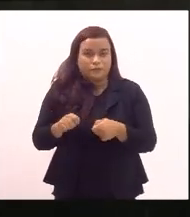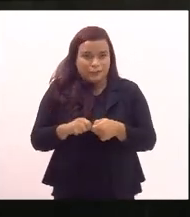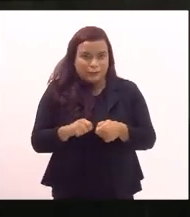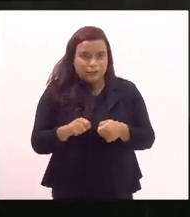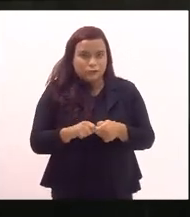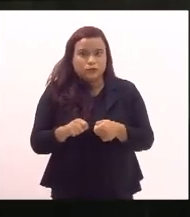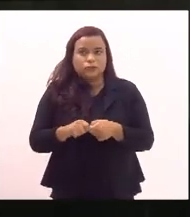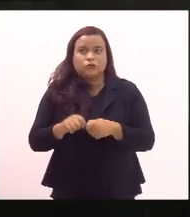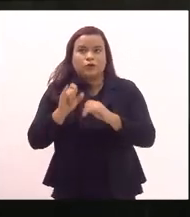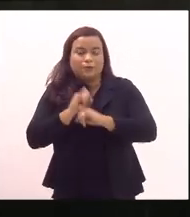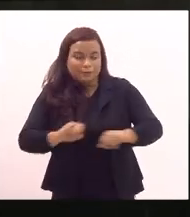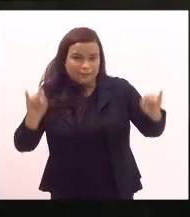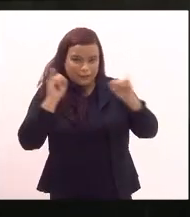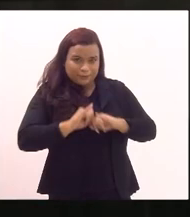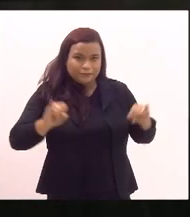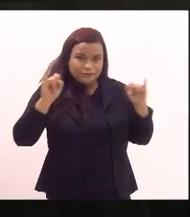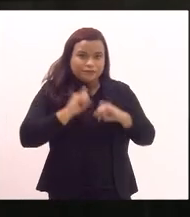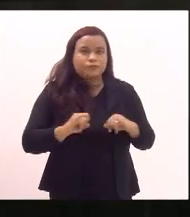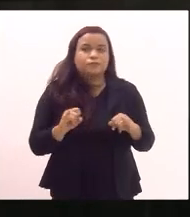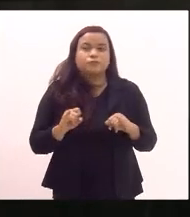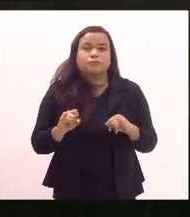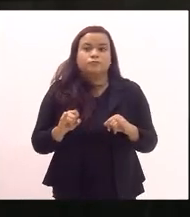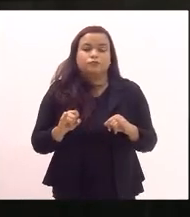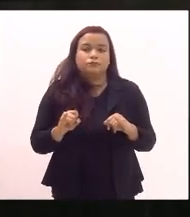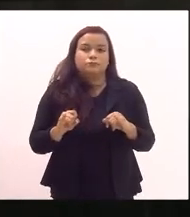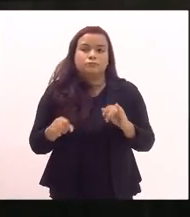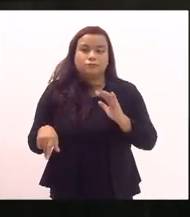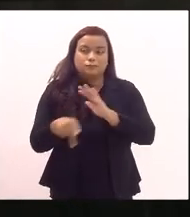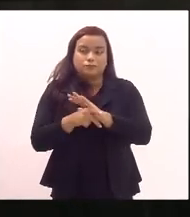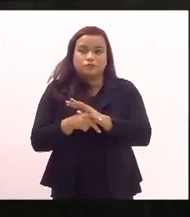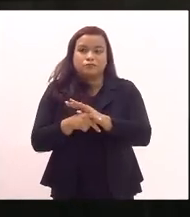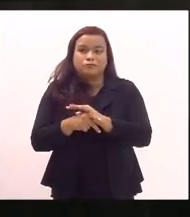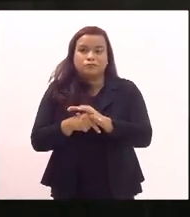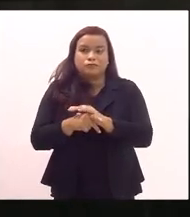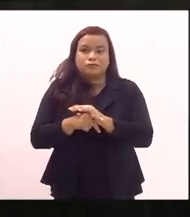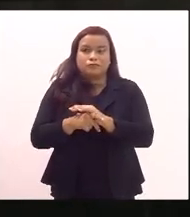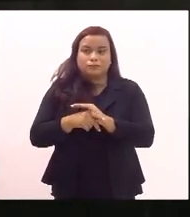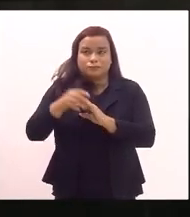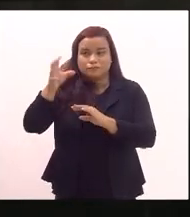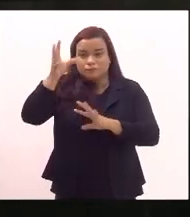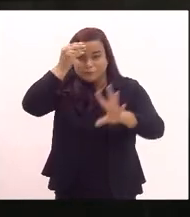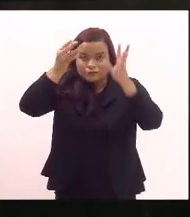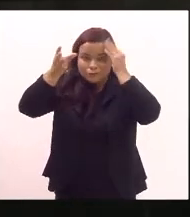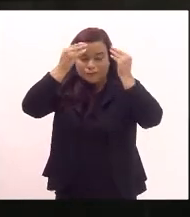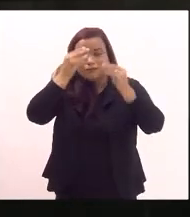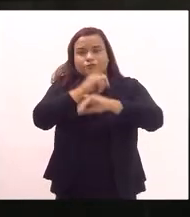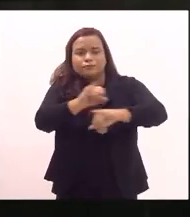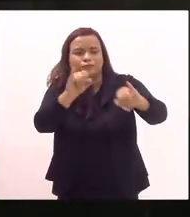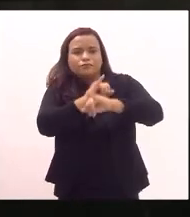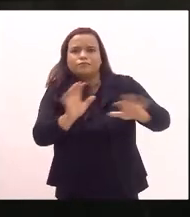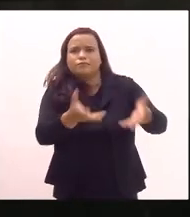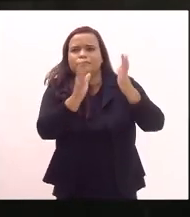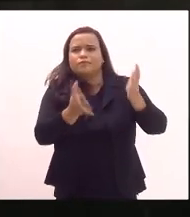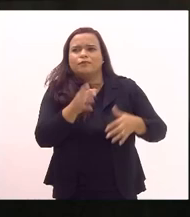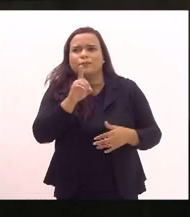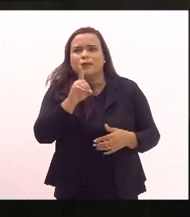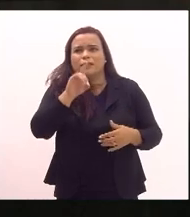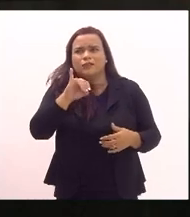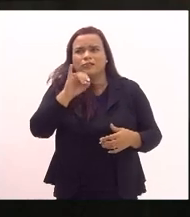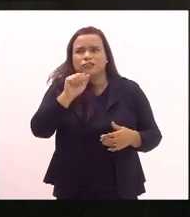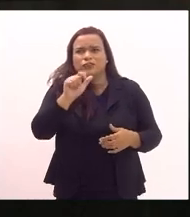fazer uma campanha deputado do valdec de conscientização e fomento da diálise